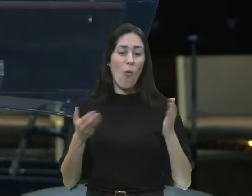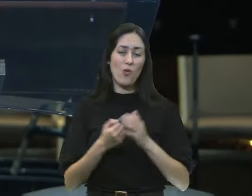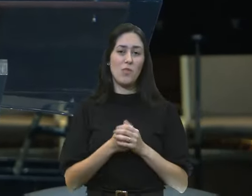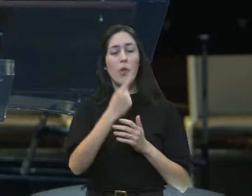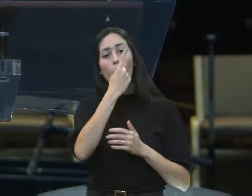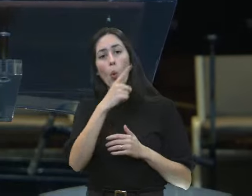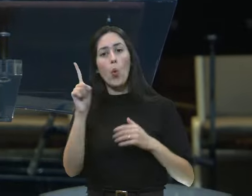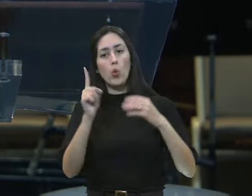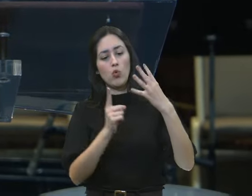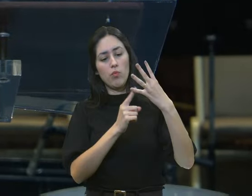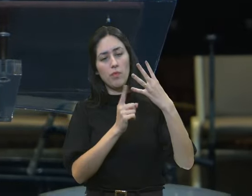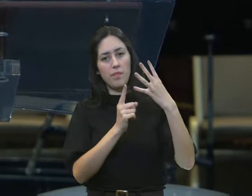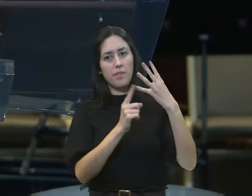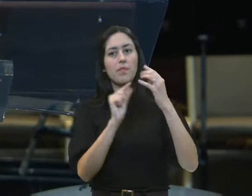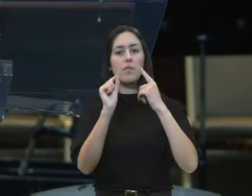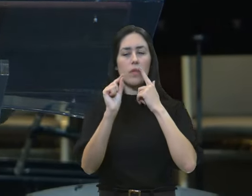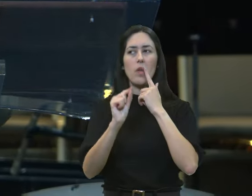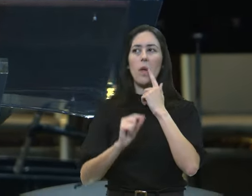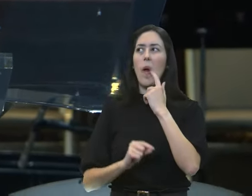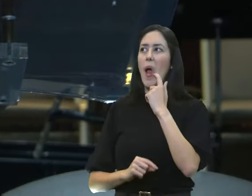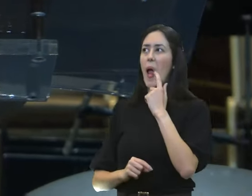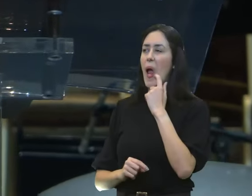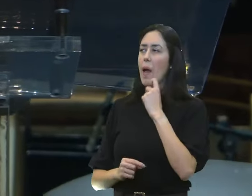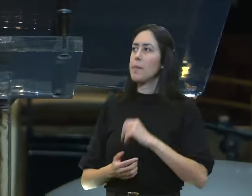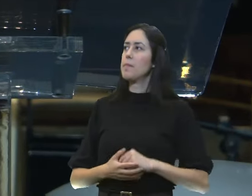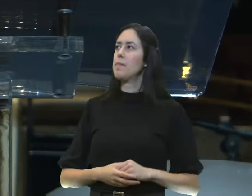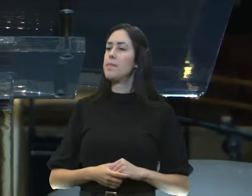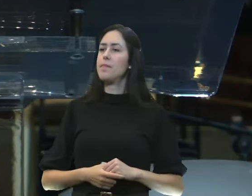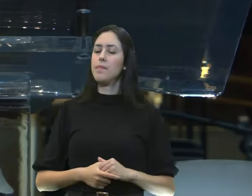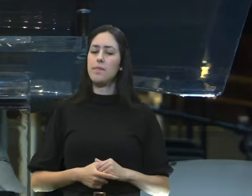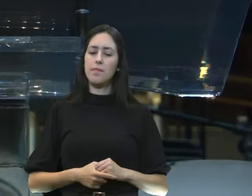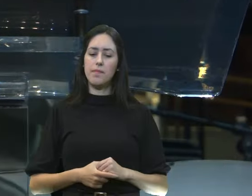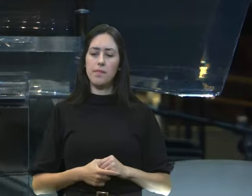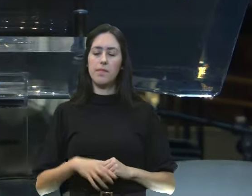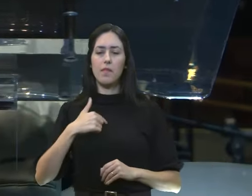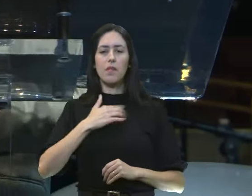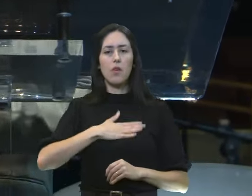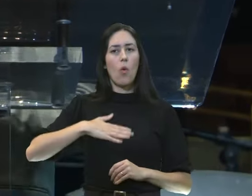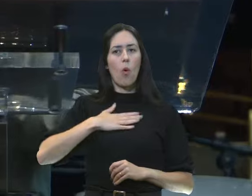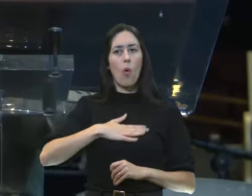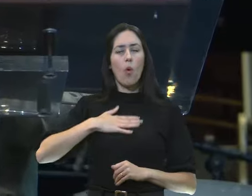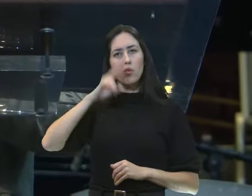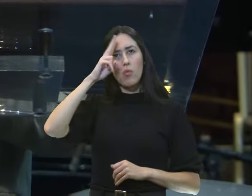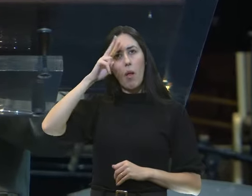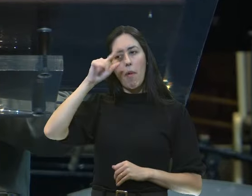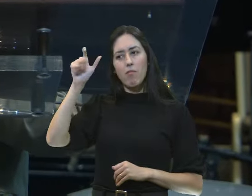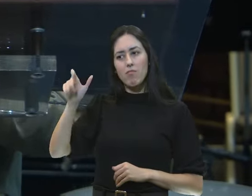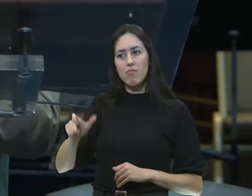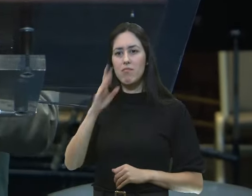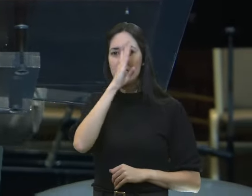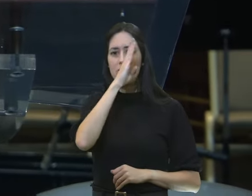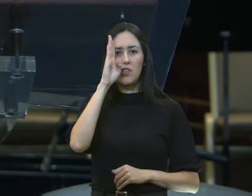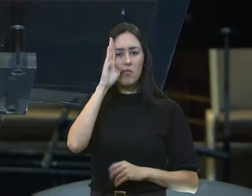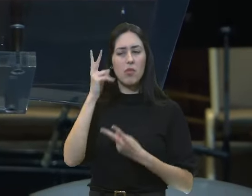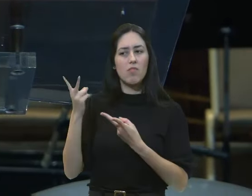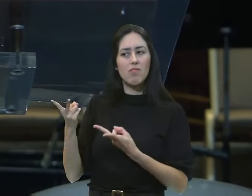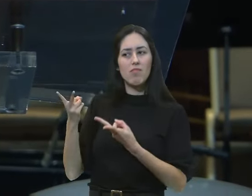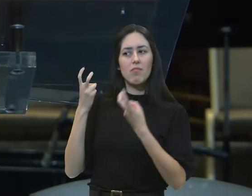lugar, eu gosto de olhar para o Bartimeu e para essa história e ver como ele